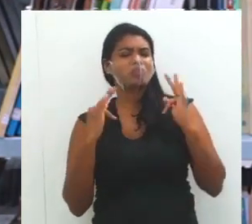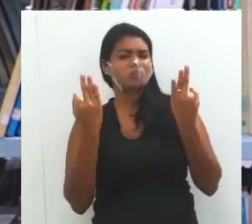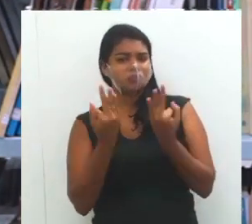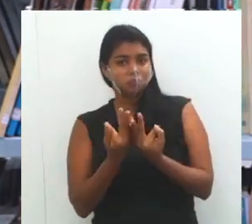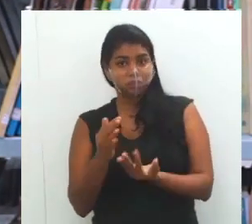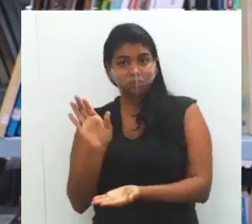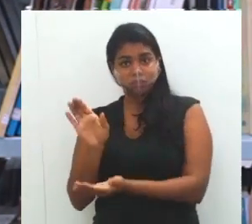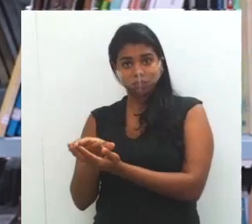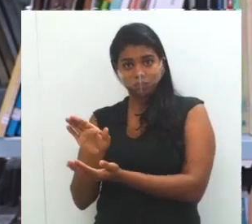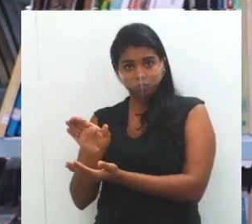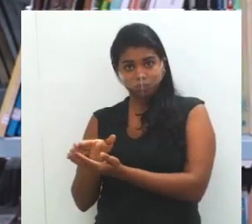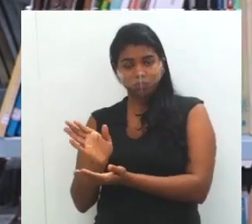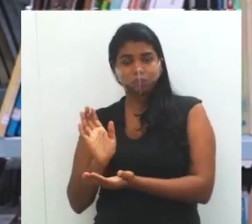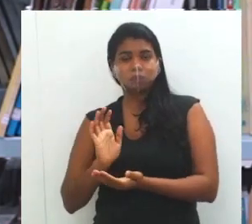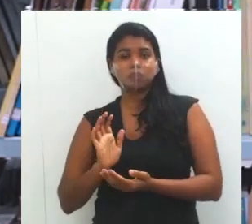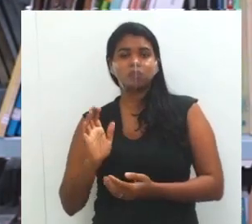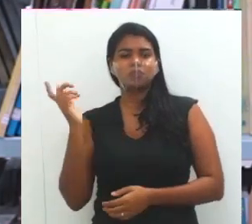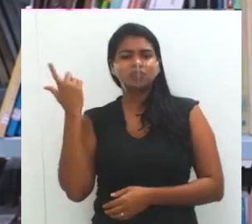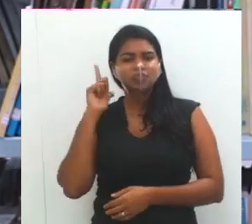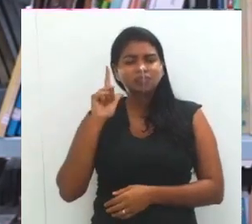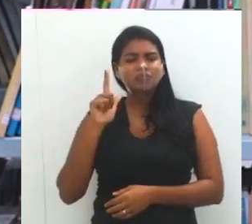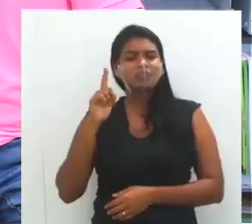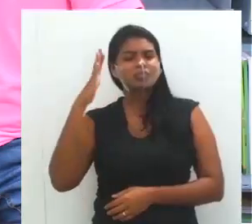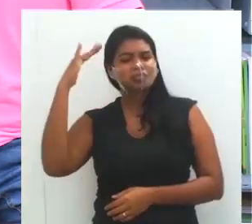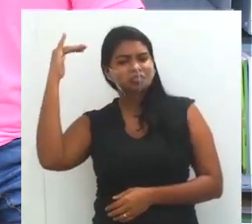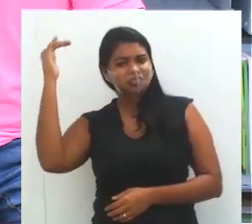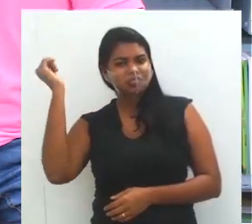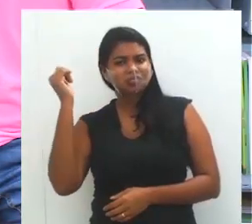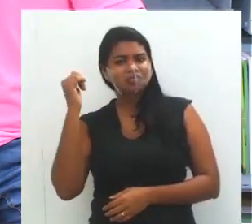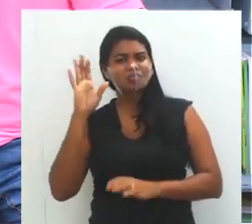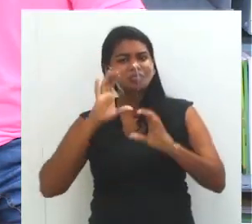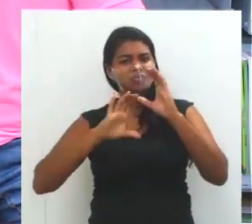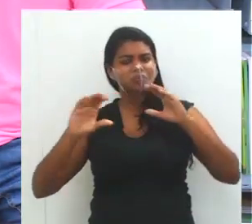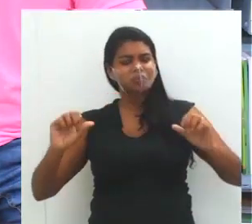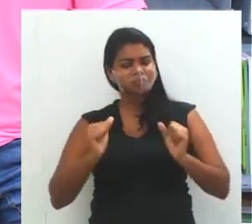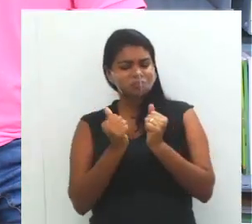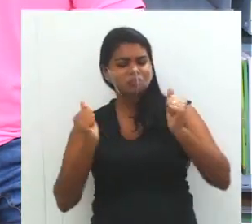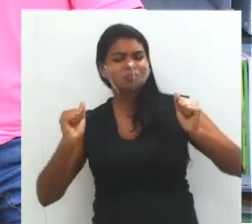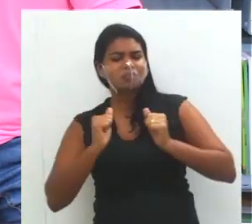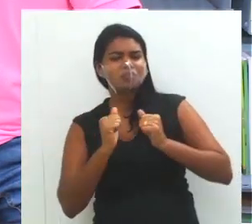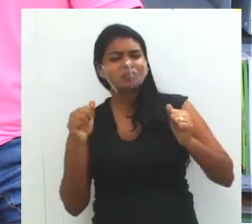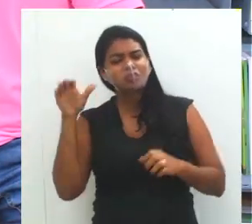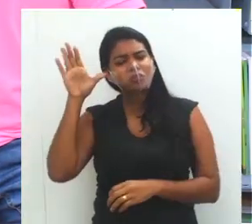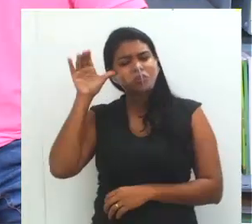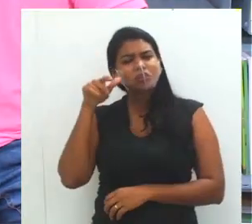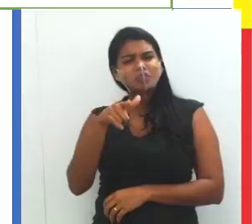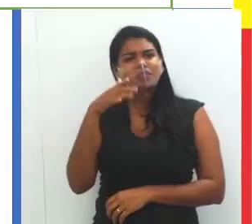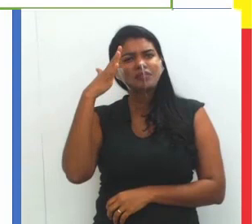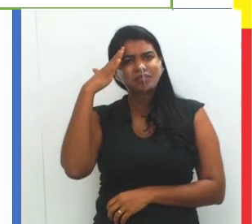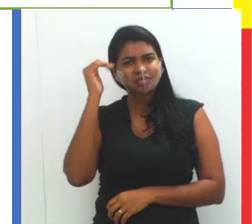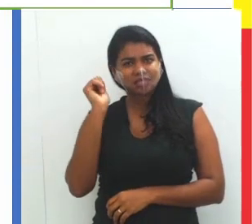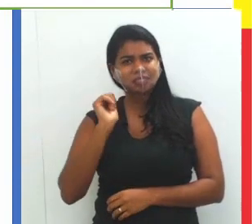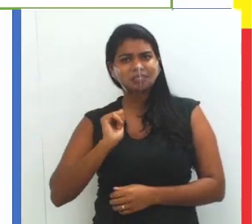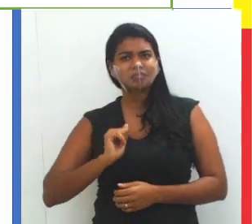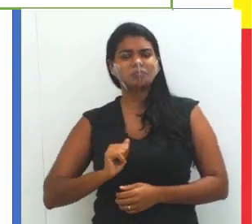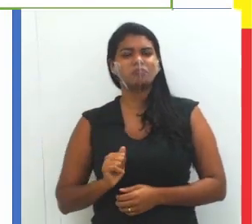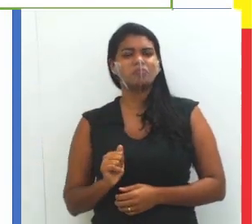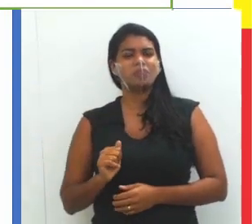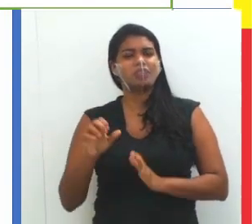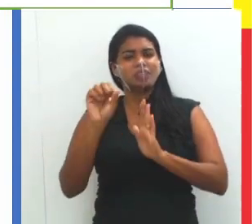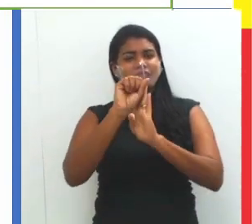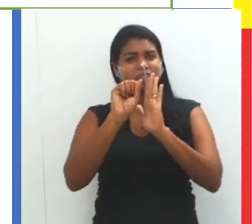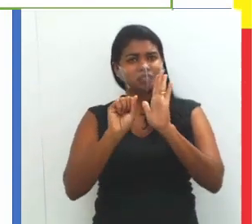desse pernambucano sertanejo que ganhou o mundo. Nós temos o seguinte, uma curiosidade. Vocês sabiam que Luiz Gonzaga